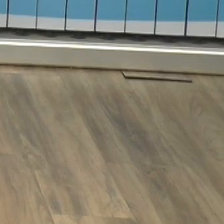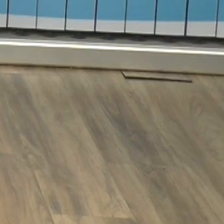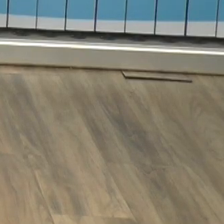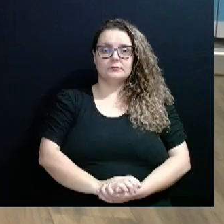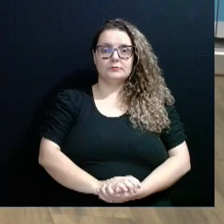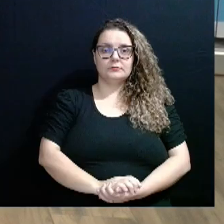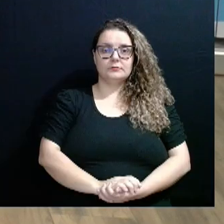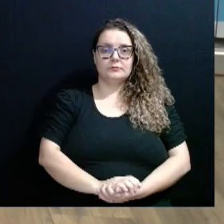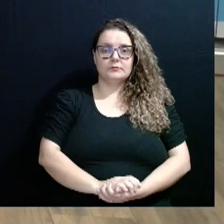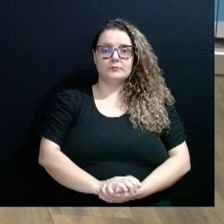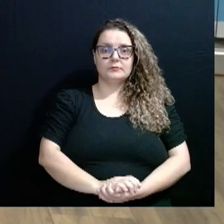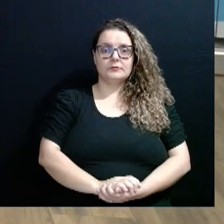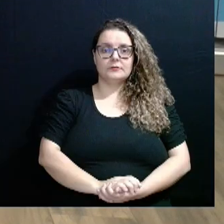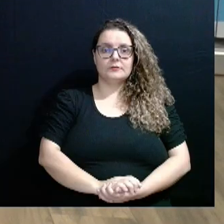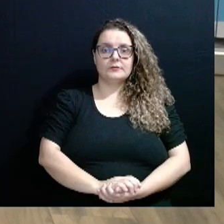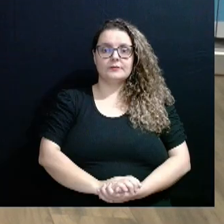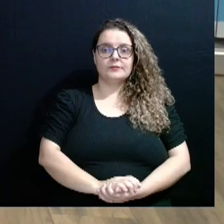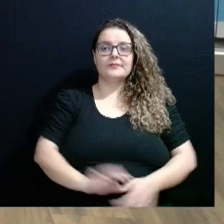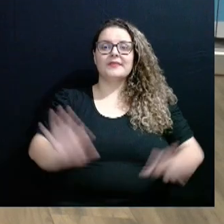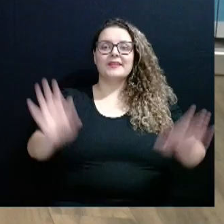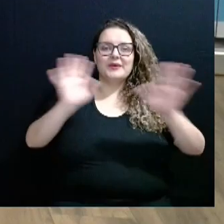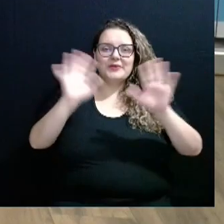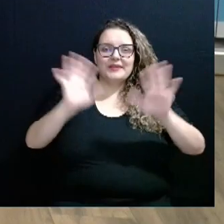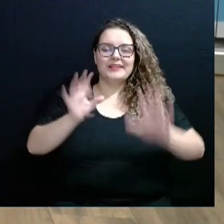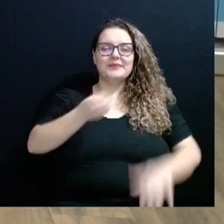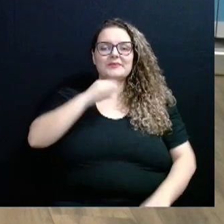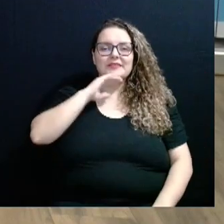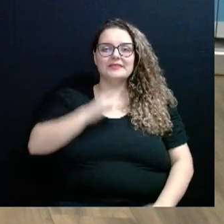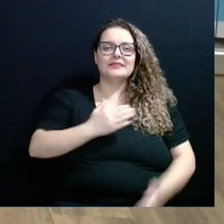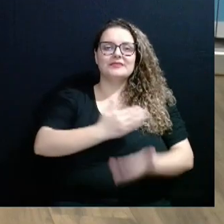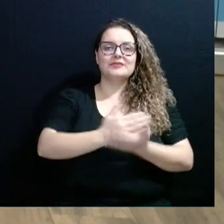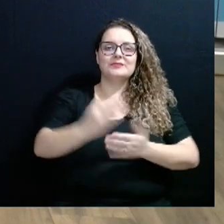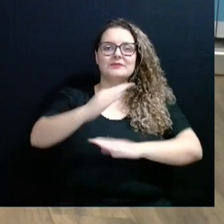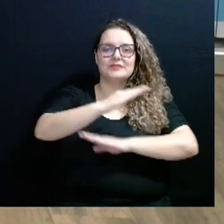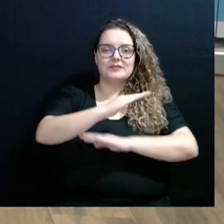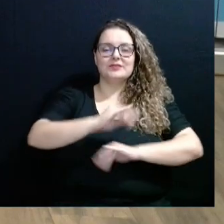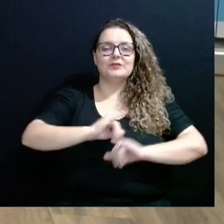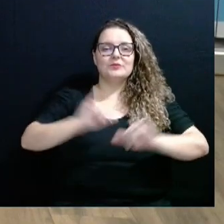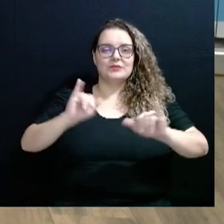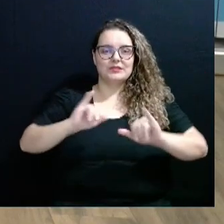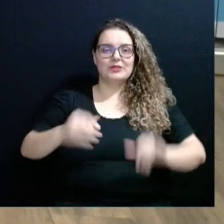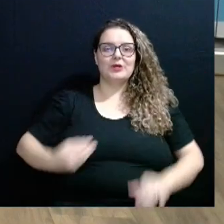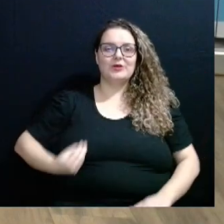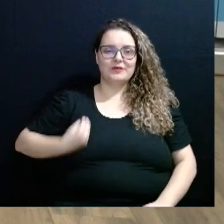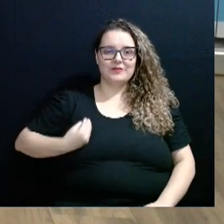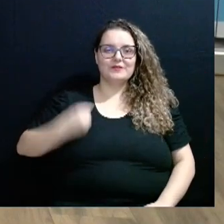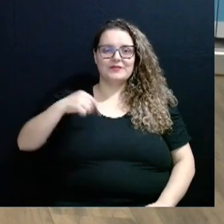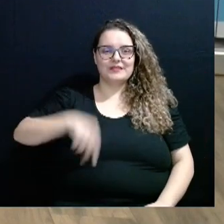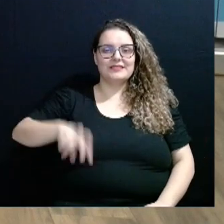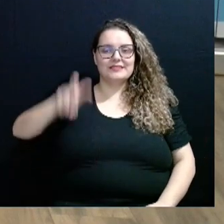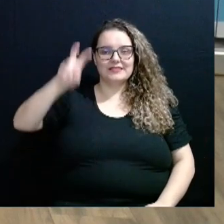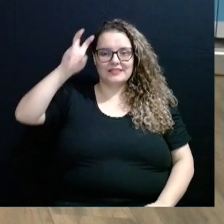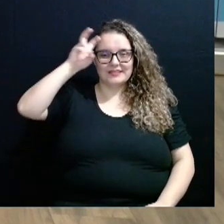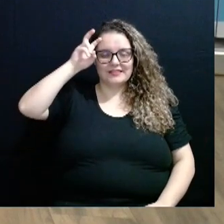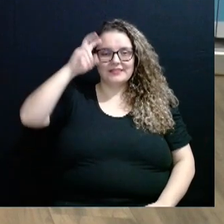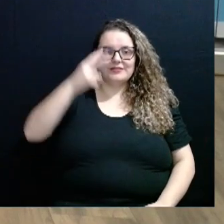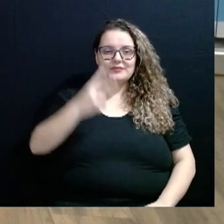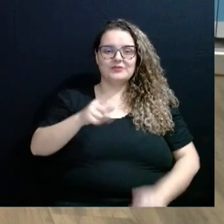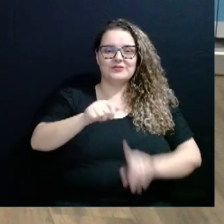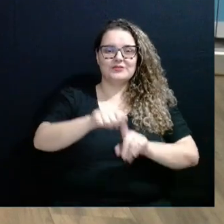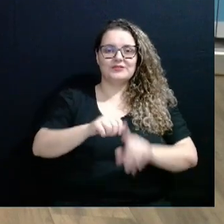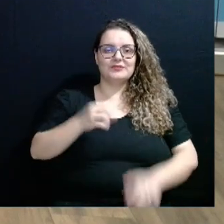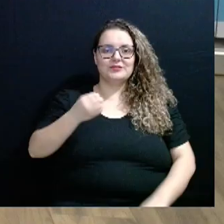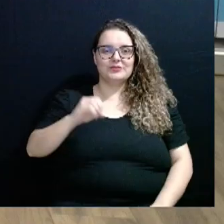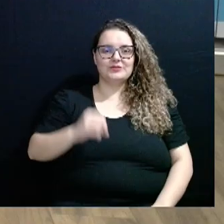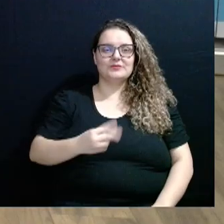Olá, boa tarde. Começa agora o Jornal Câmara Notícia ao vivo nesta quinta-feira, 2 de outubro de